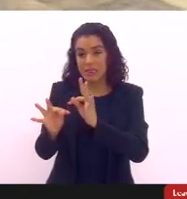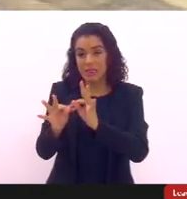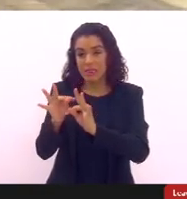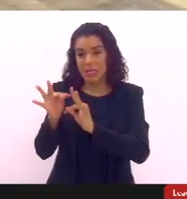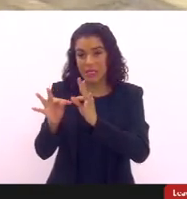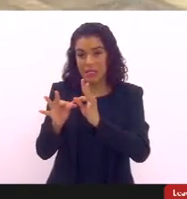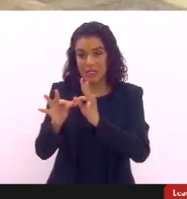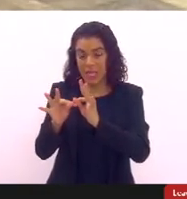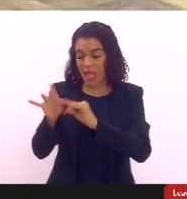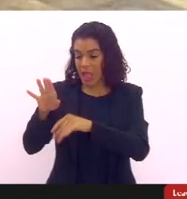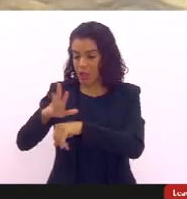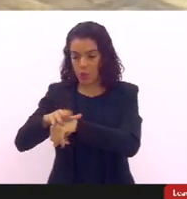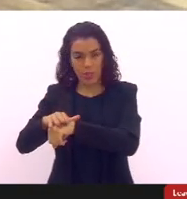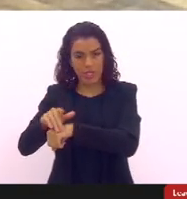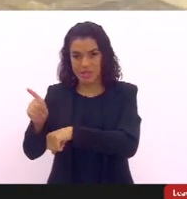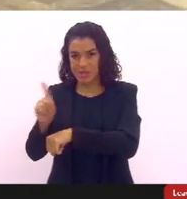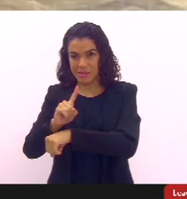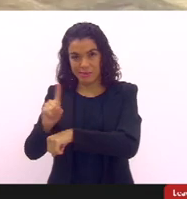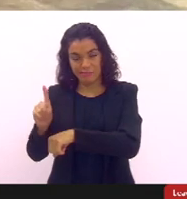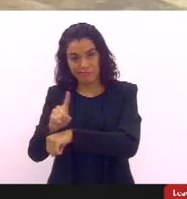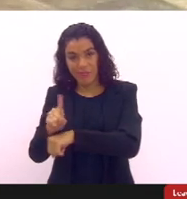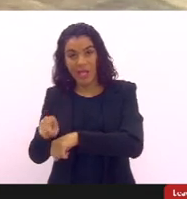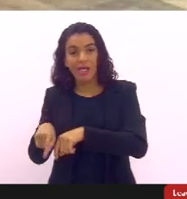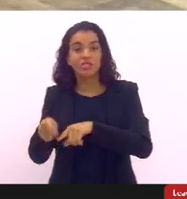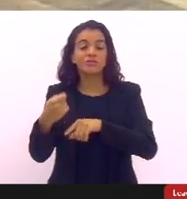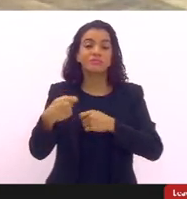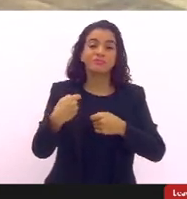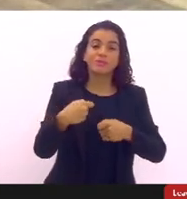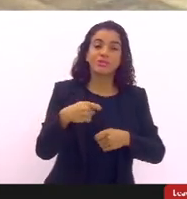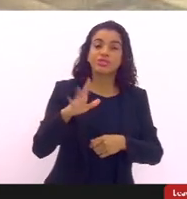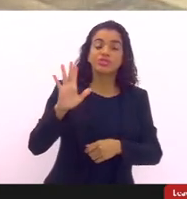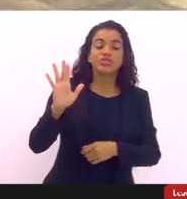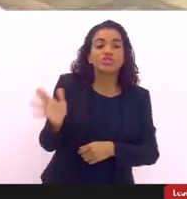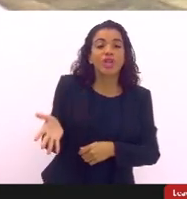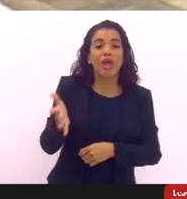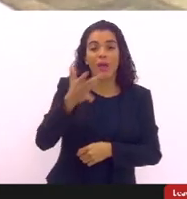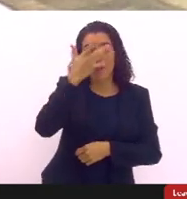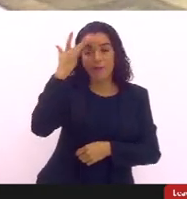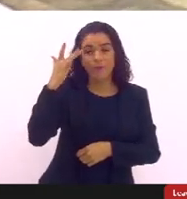a causa, né? Depois que a pessoa está lá